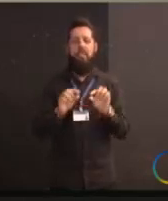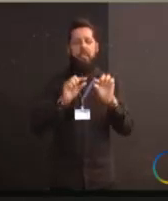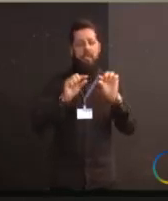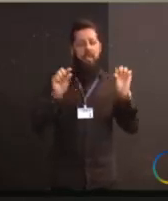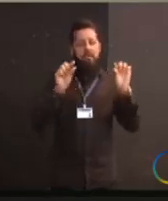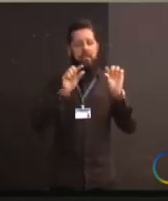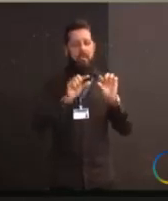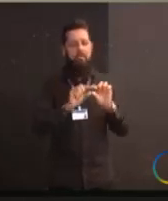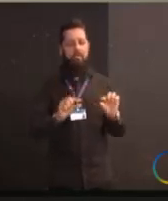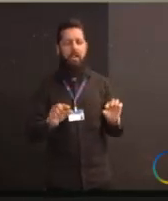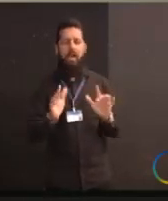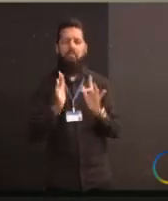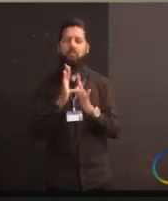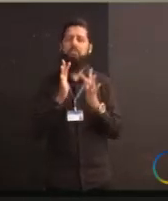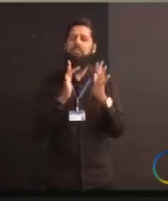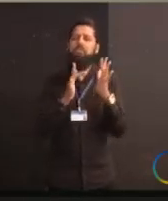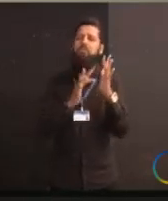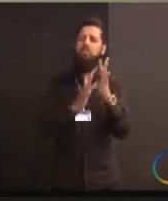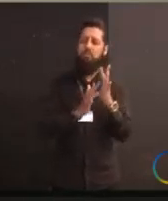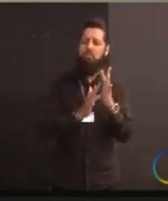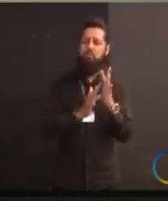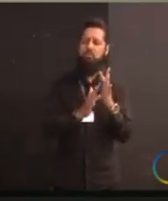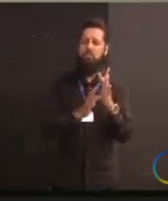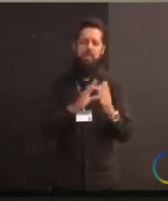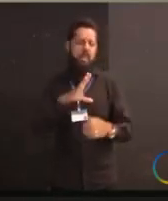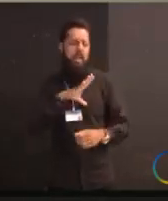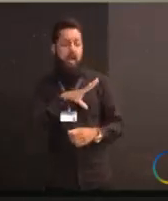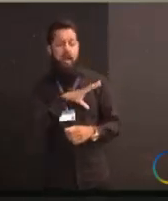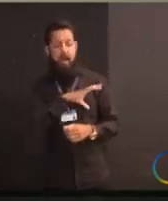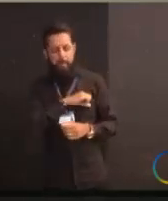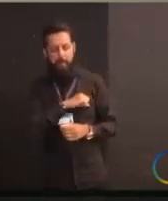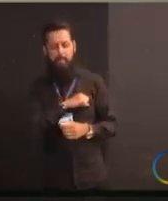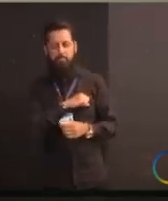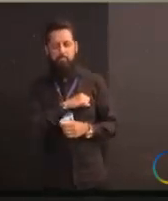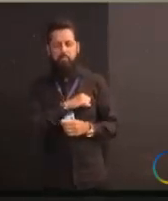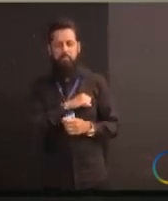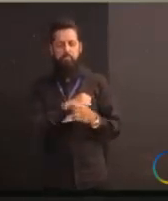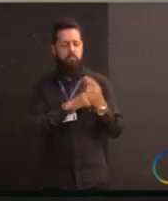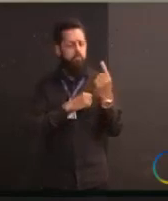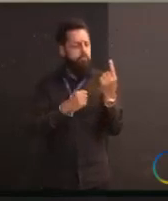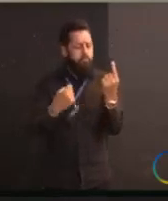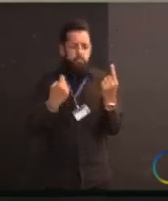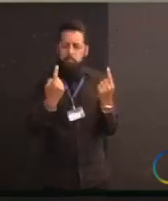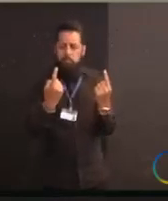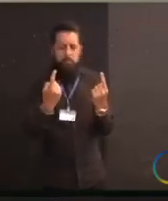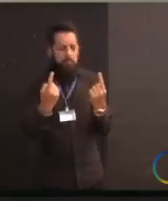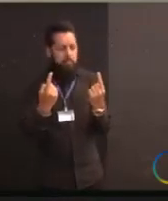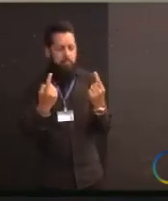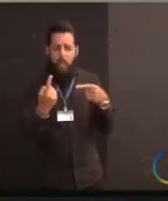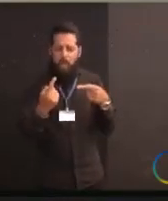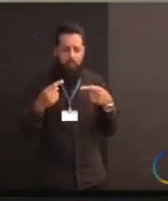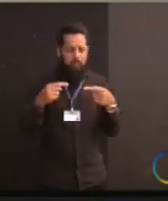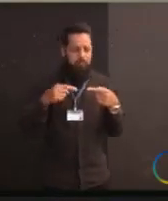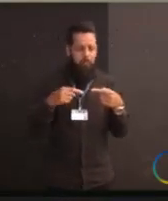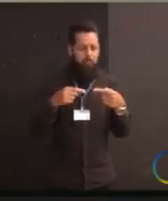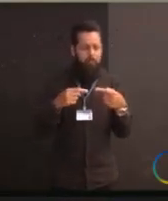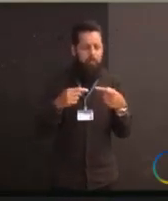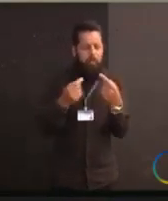aquelas palavras do nosso Senhor Jesus Cristo. Amai-vos uns aos outros como eu vos amo.